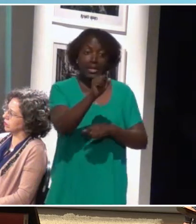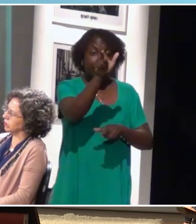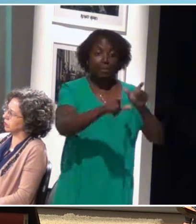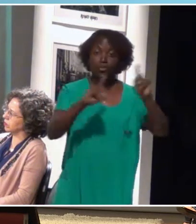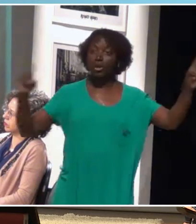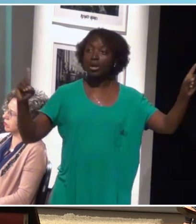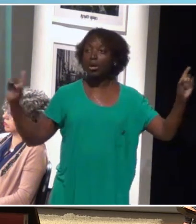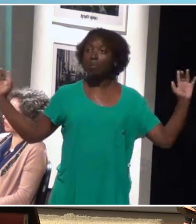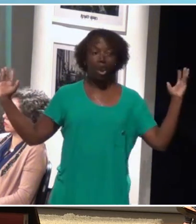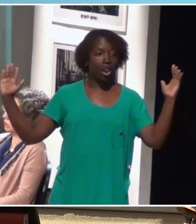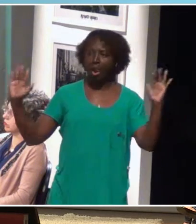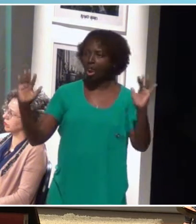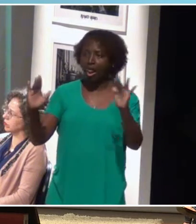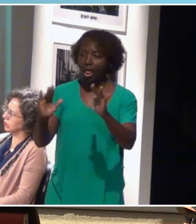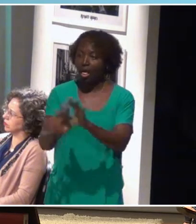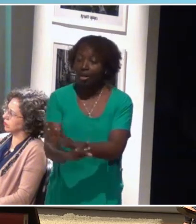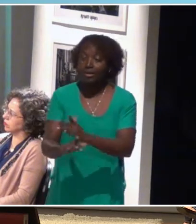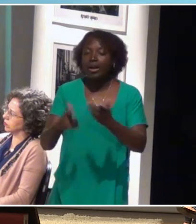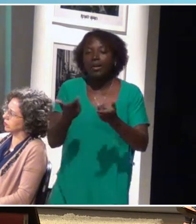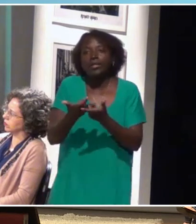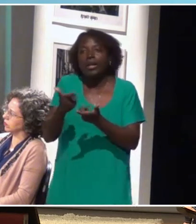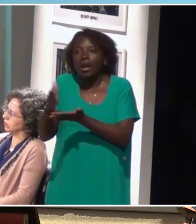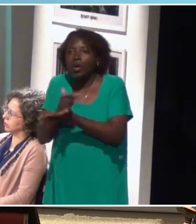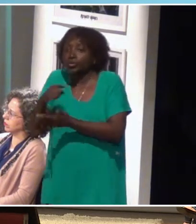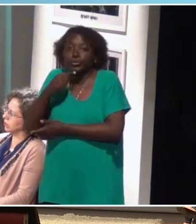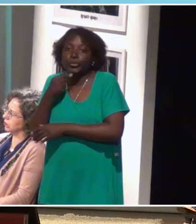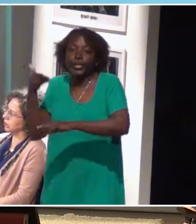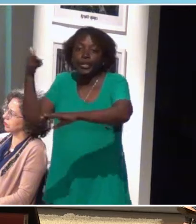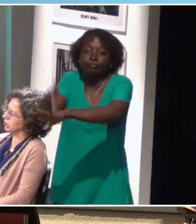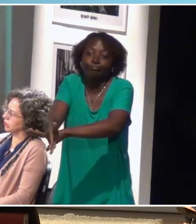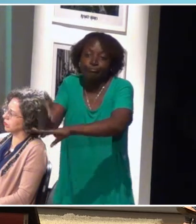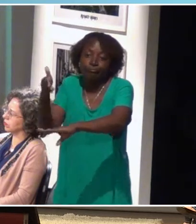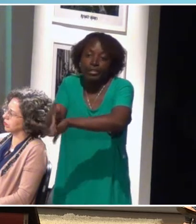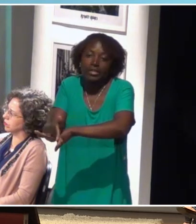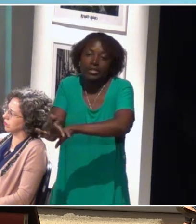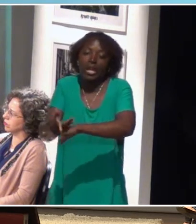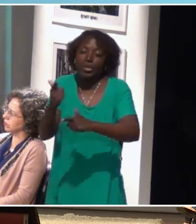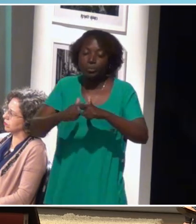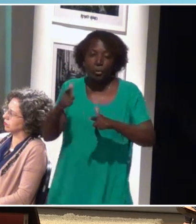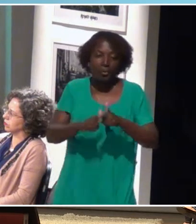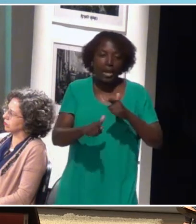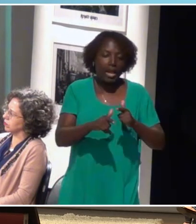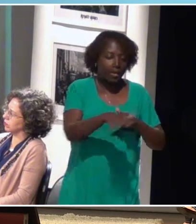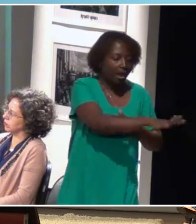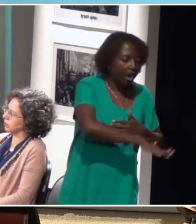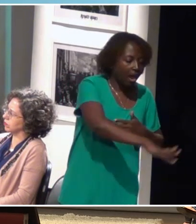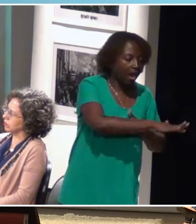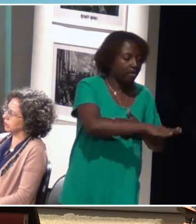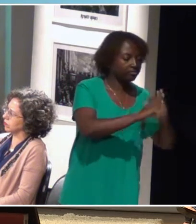tempo e, às vezes, não é todo mundo que quer. Ah, porque o bairro estava perigoso, eu fiquei com medo.